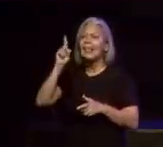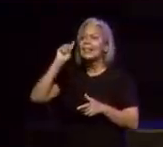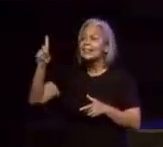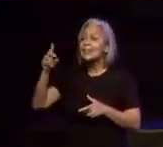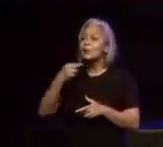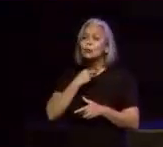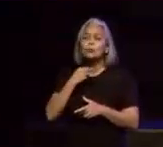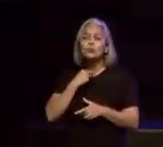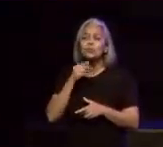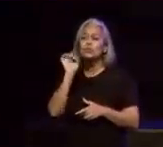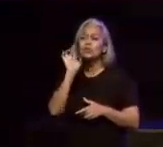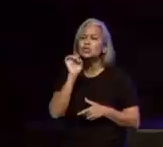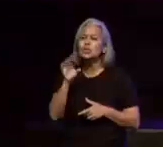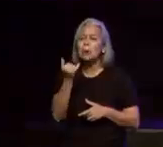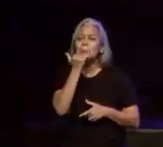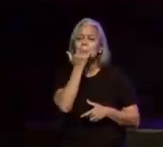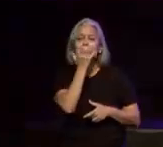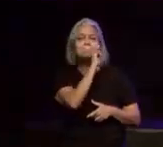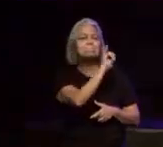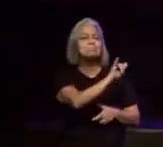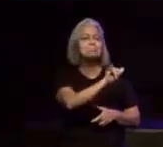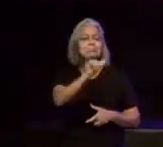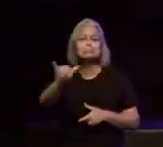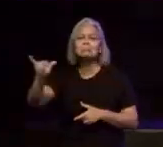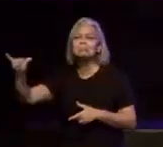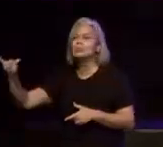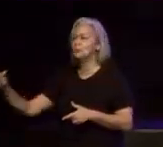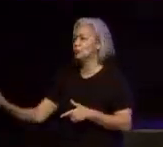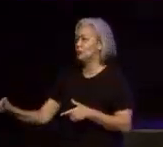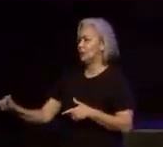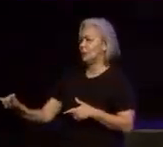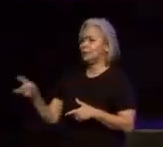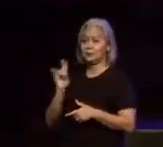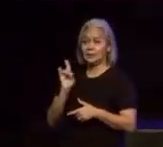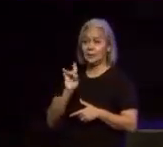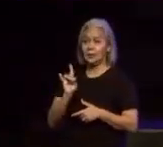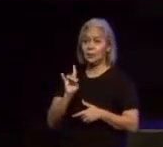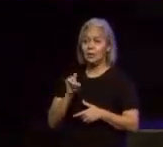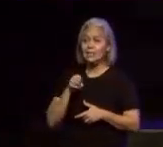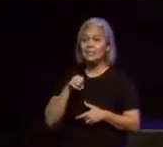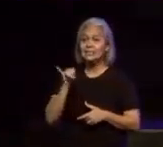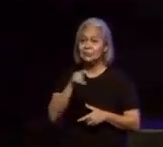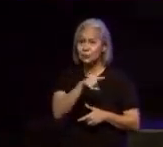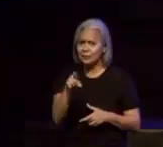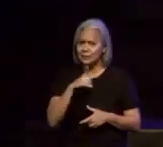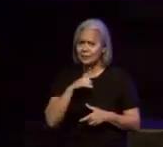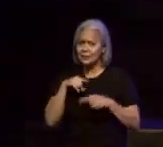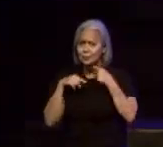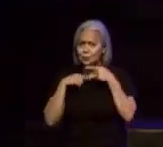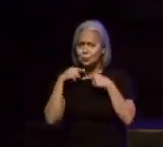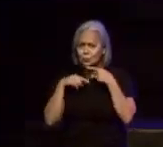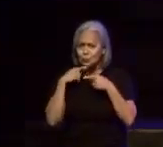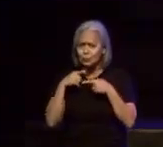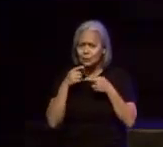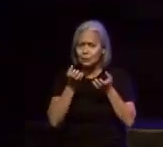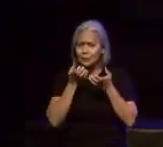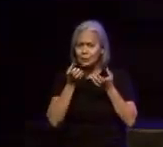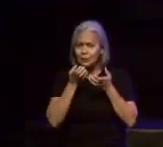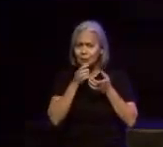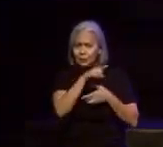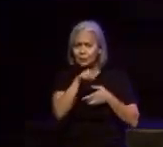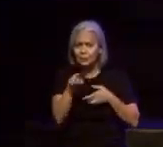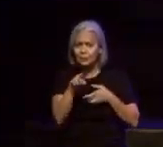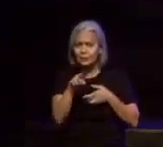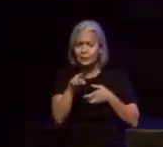poderia só perdoar todo mundo e está todo mundo perdoado. Se você tem dúvidas em relação a isso, queria que você assistisse a